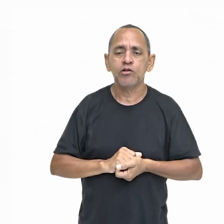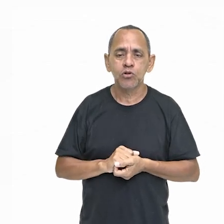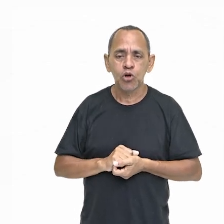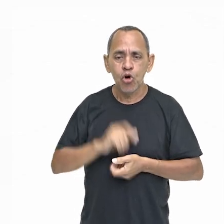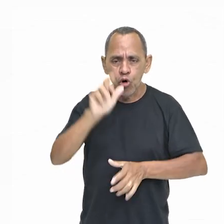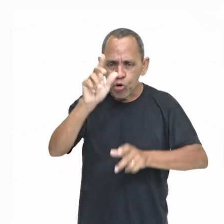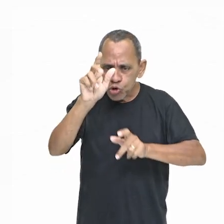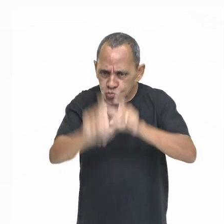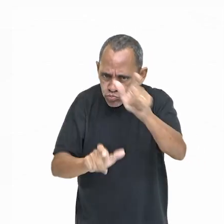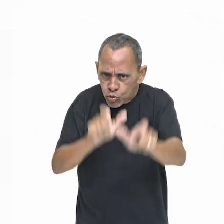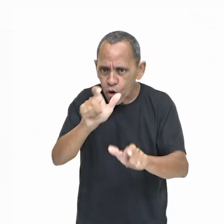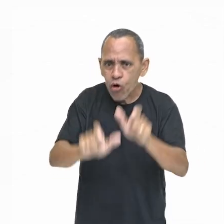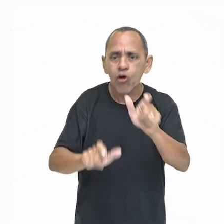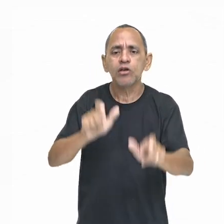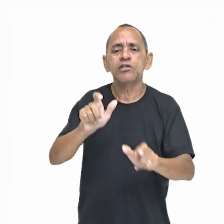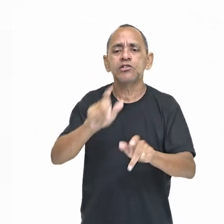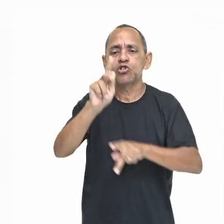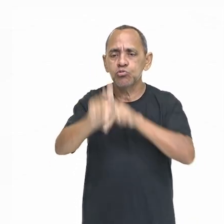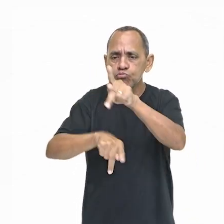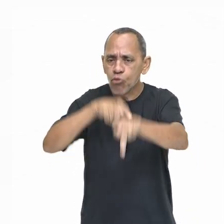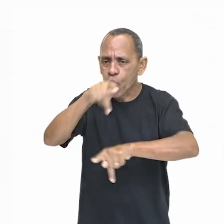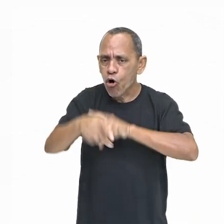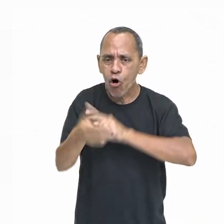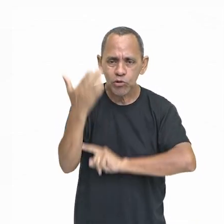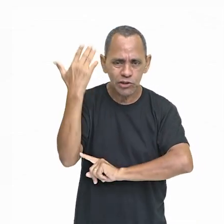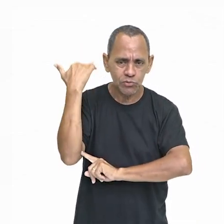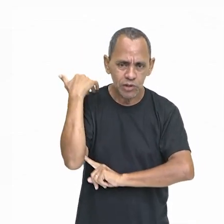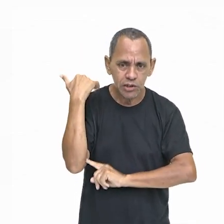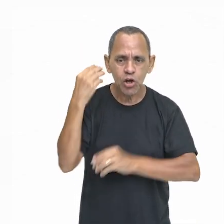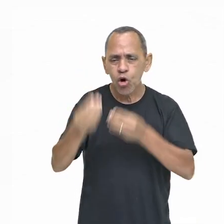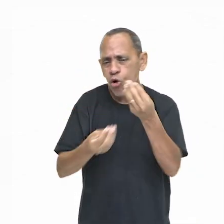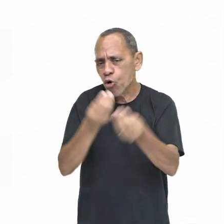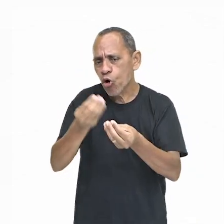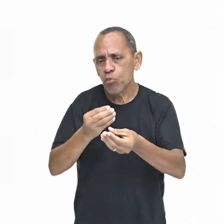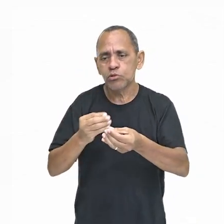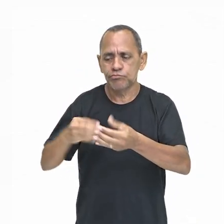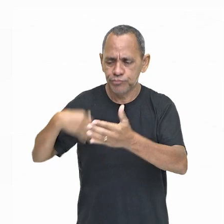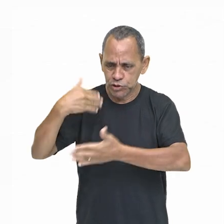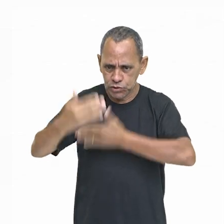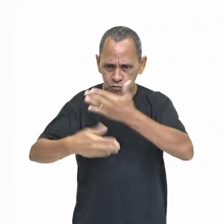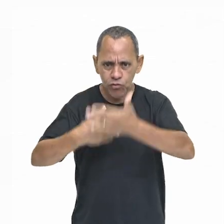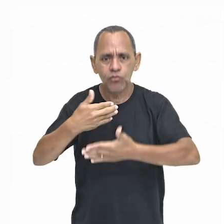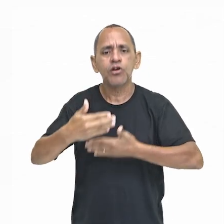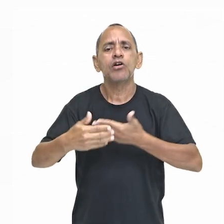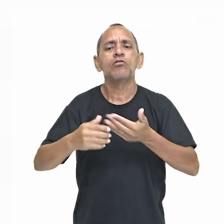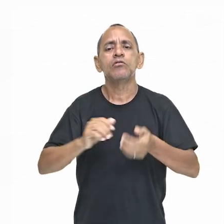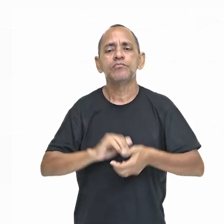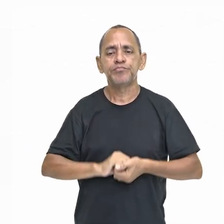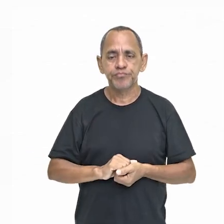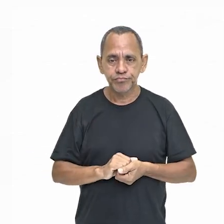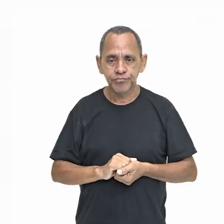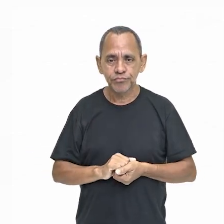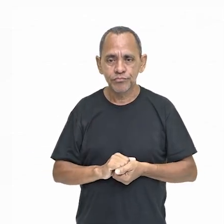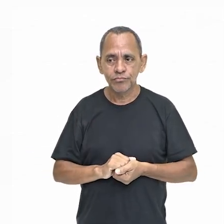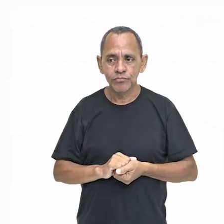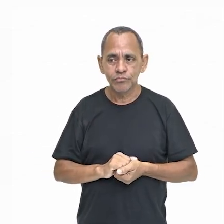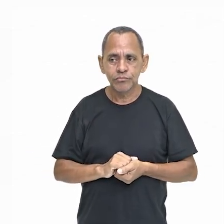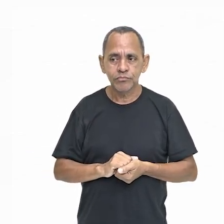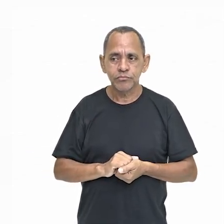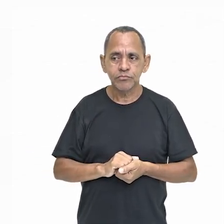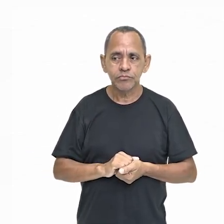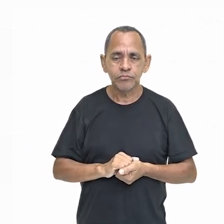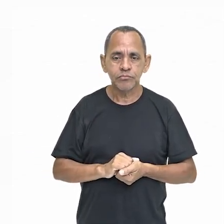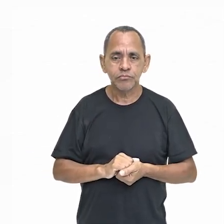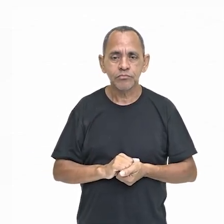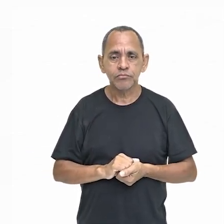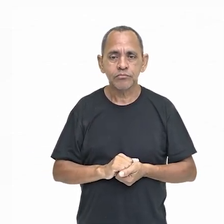humana e como ela se desenvolveu. Mais uma vez, vai lá no fundo, no cerne